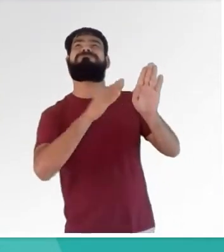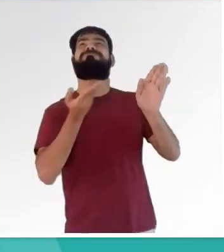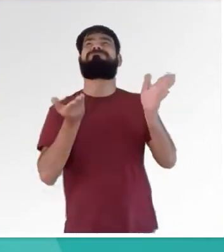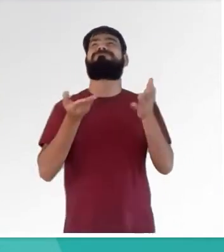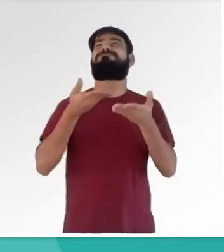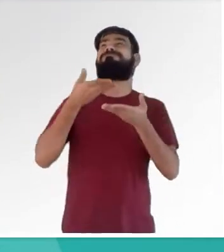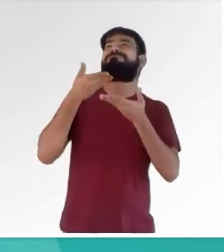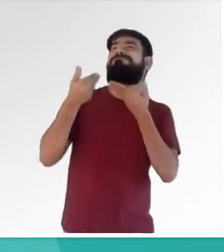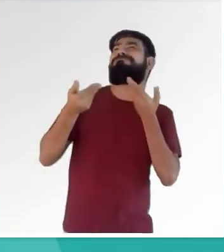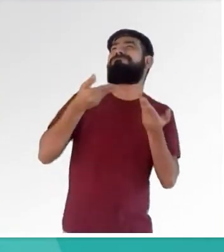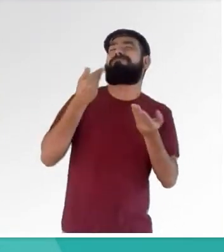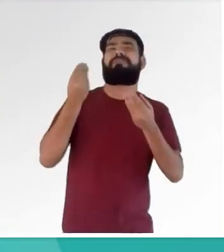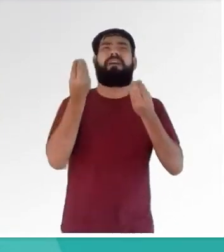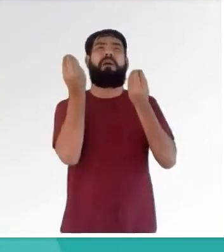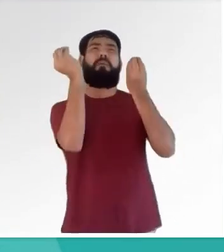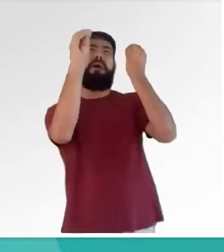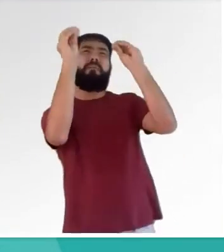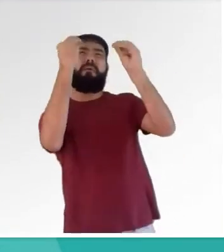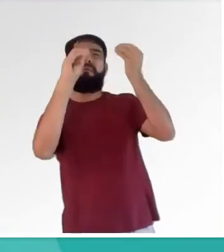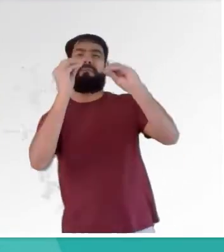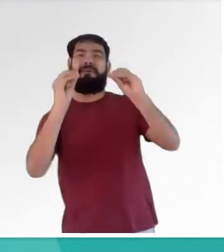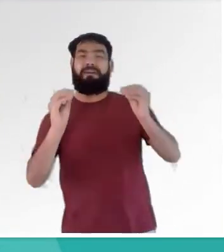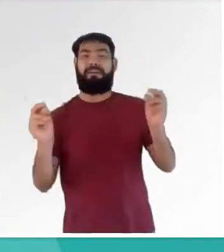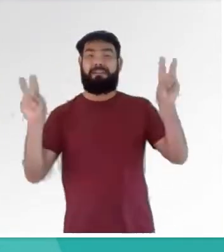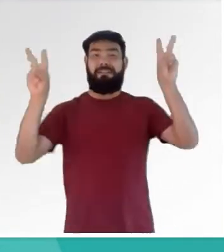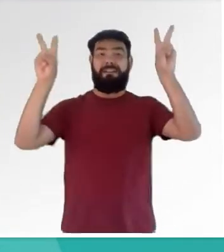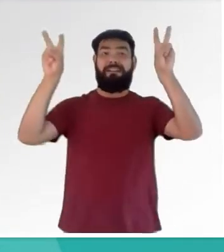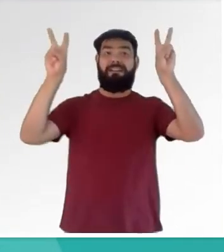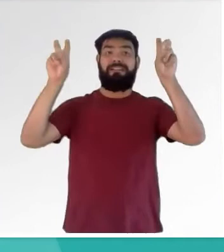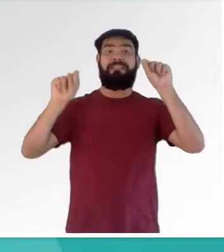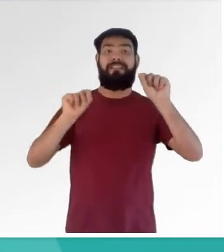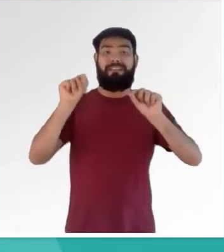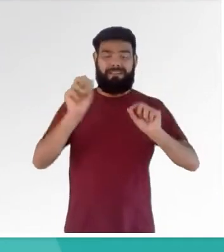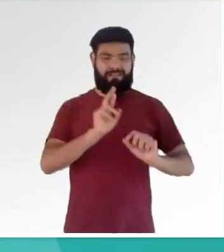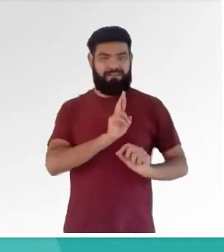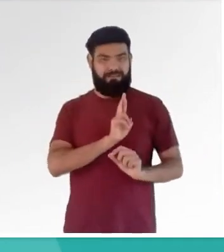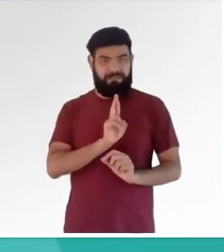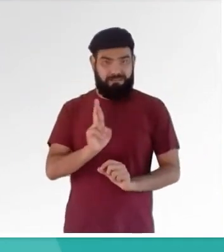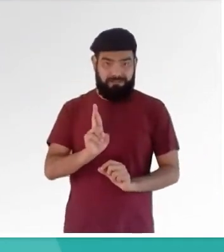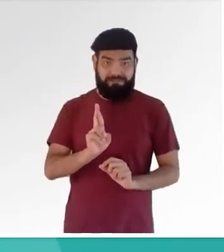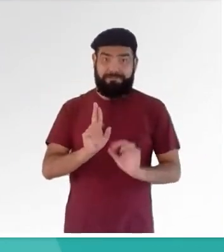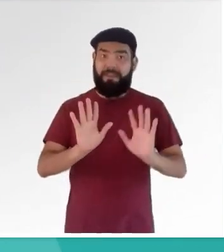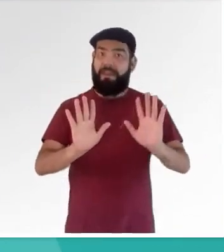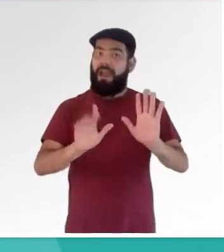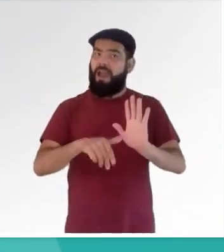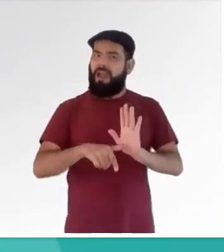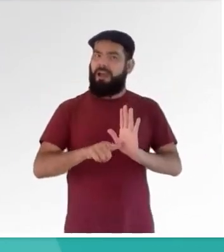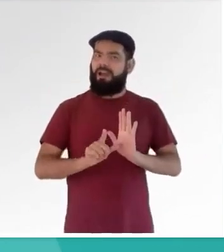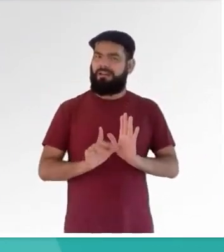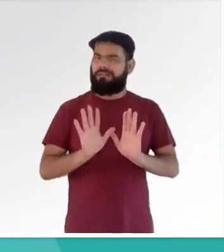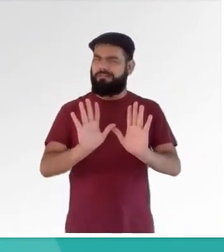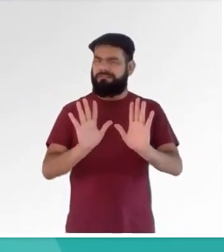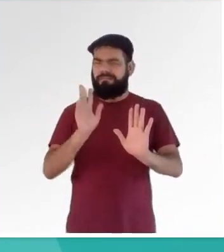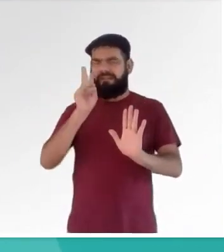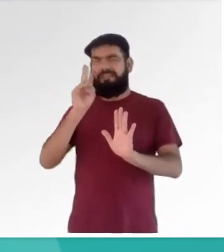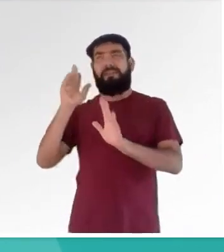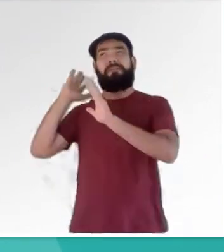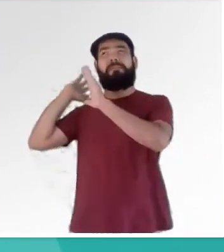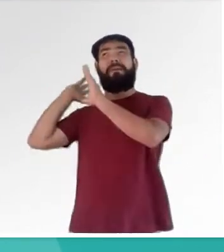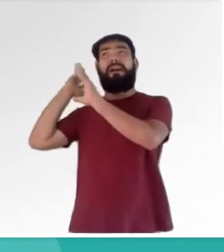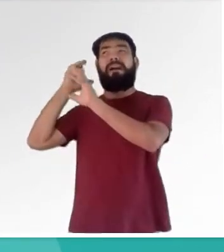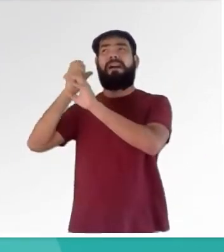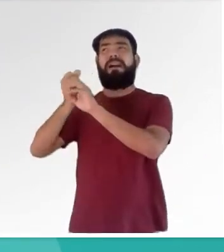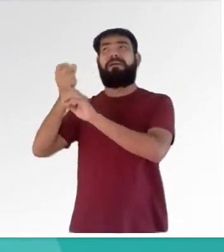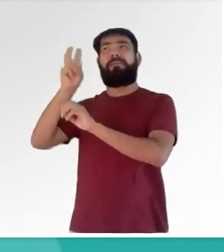comentários aqui a respeito das religiões. Mas antes vamos fazer aqui uma breve revisão, né, do que